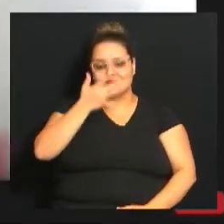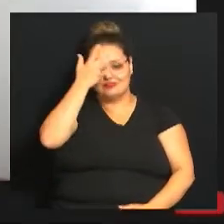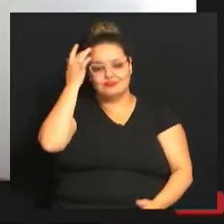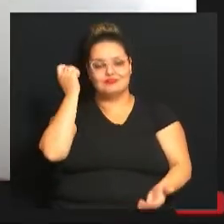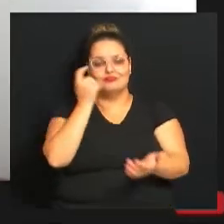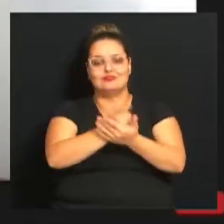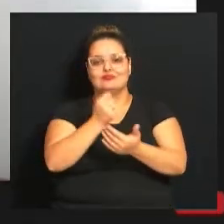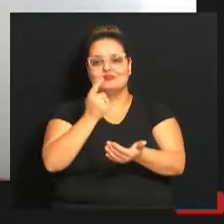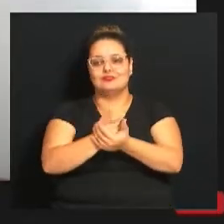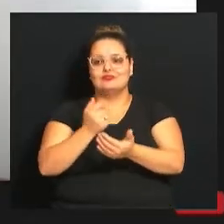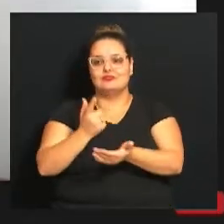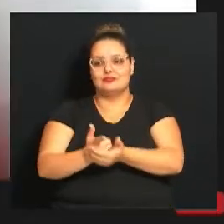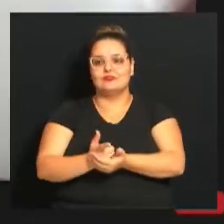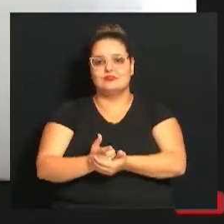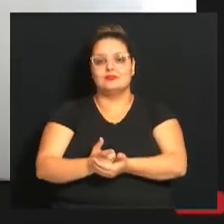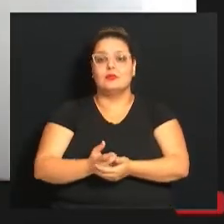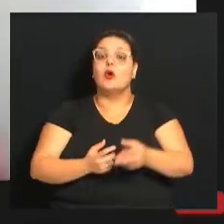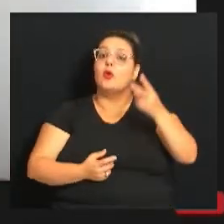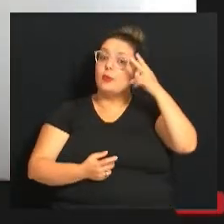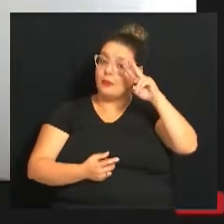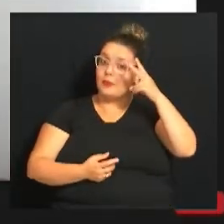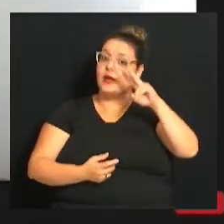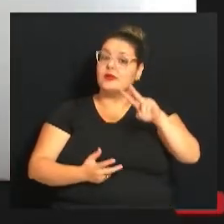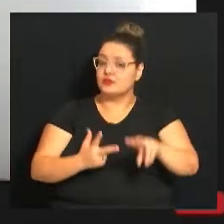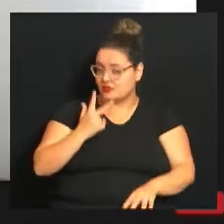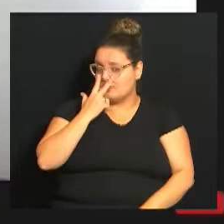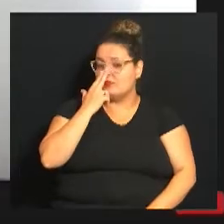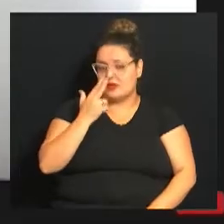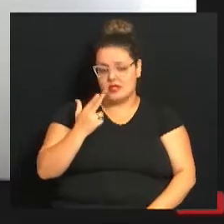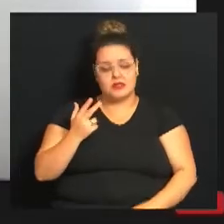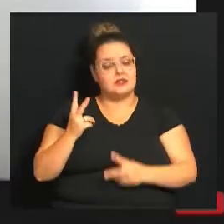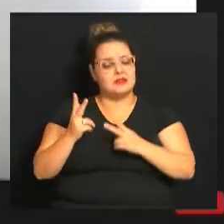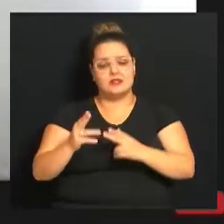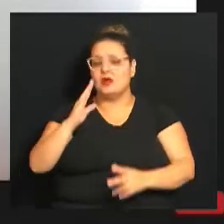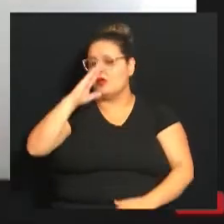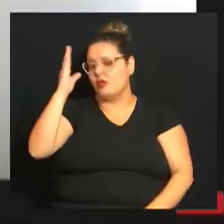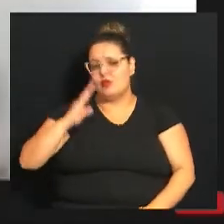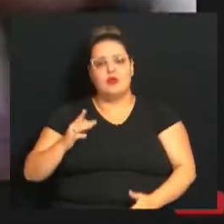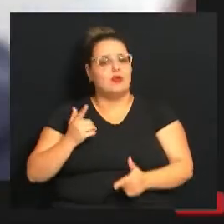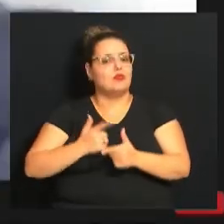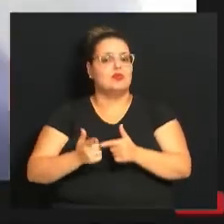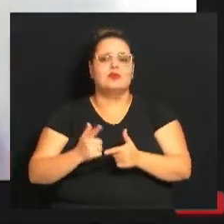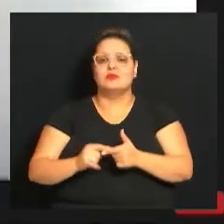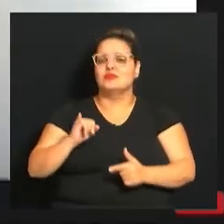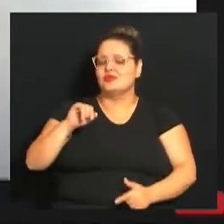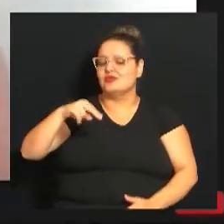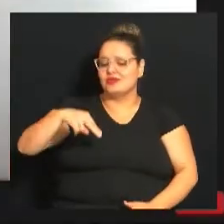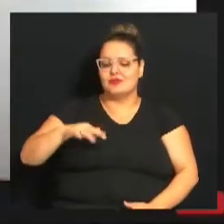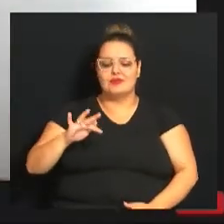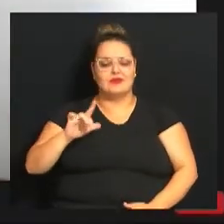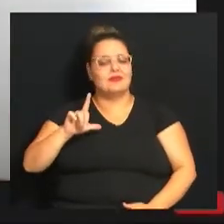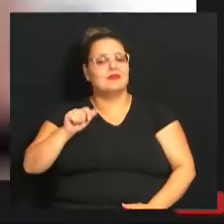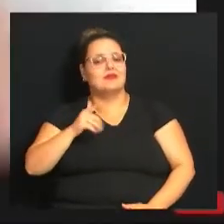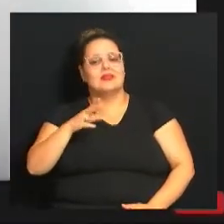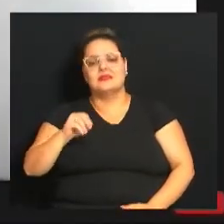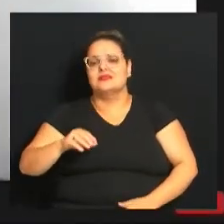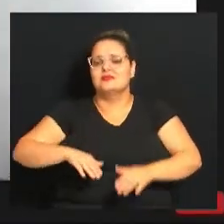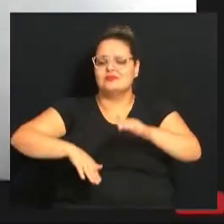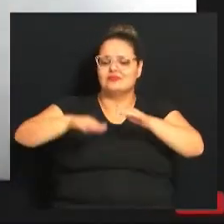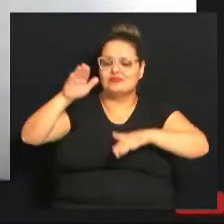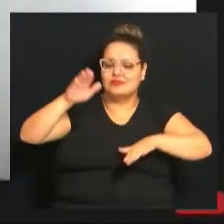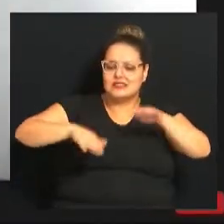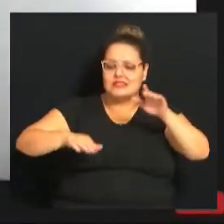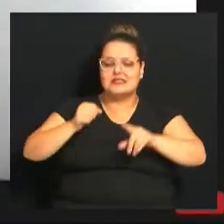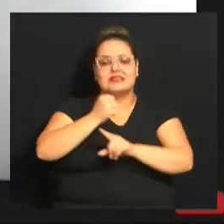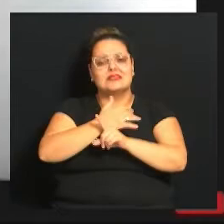muito parecida com a realidade brasileira, é muito parecida, né? Eles enfrentam os mesmos problemas de inflação, de desigualdade social, de sobe